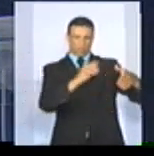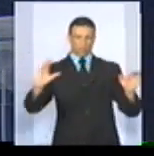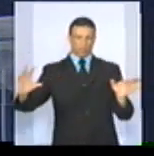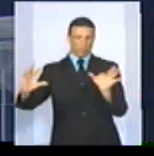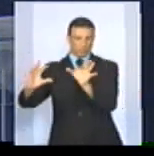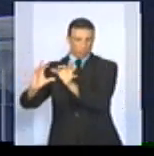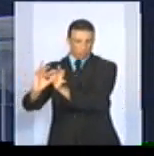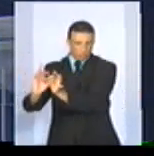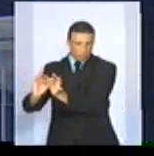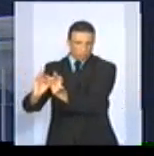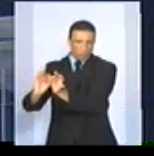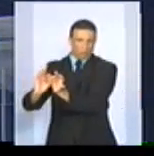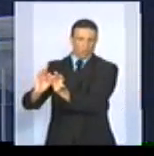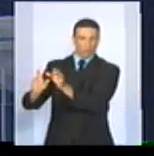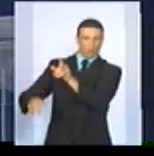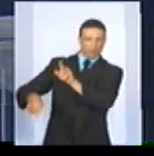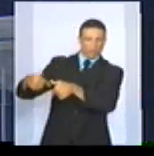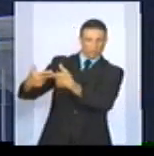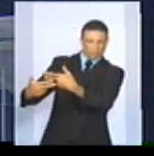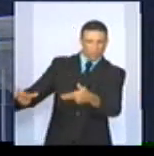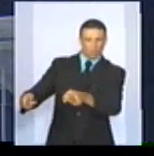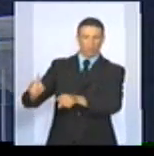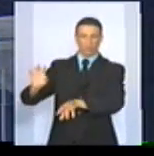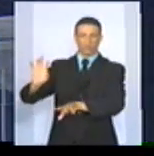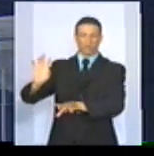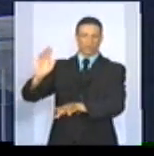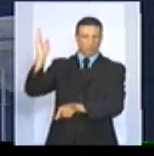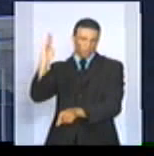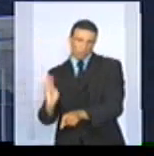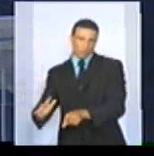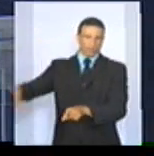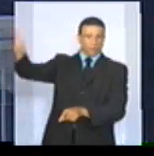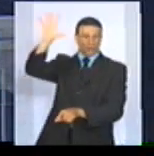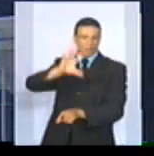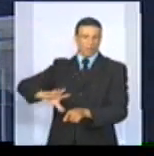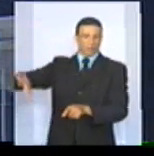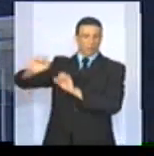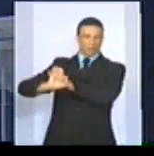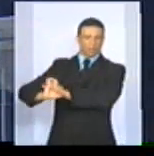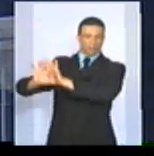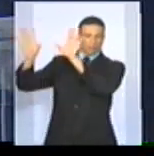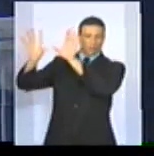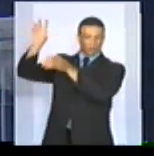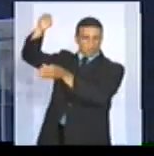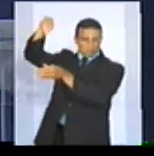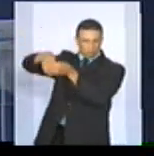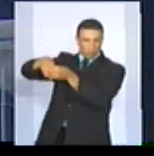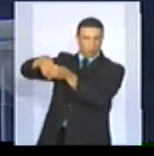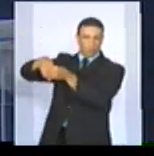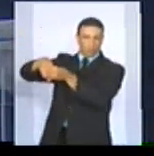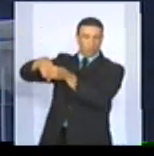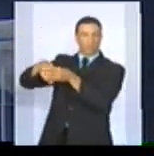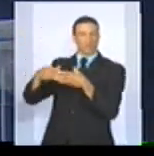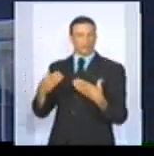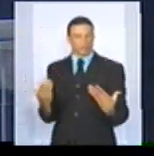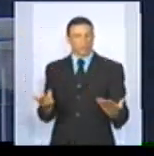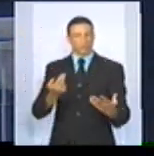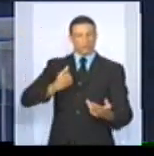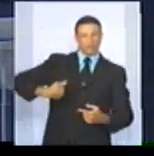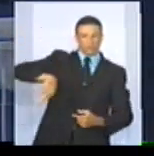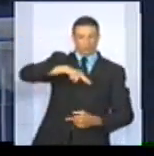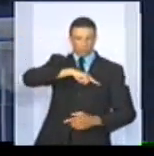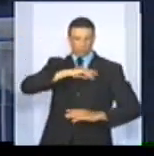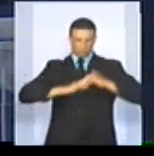cinematográficas e videofonográficas de produção nacional em todos os segmentos do mercado interno e externo. Assim sendo, nós